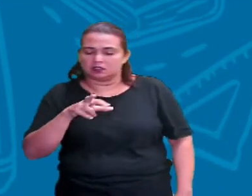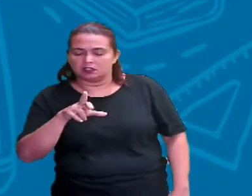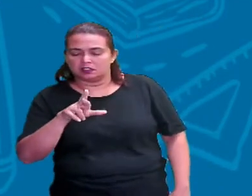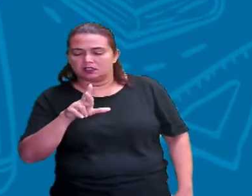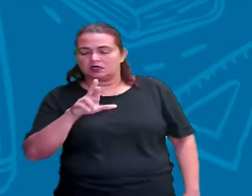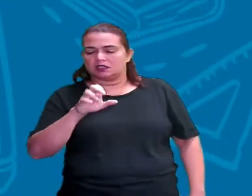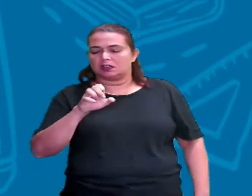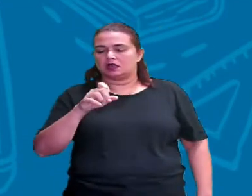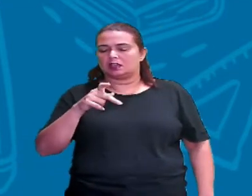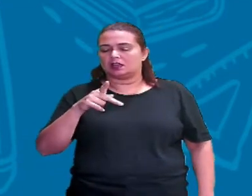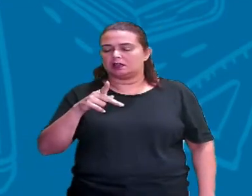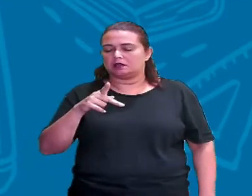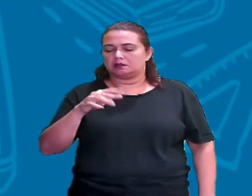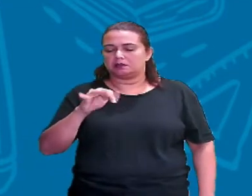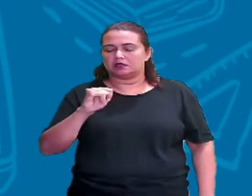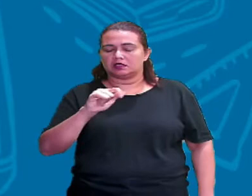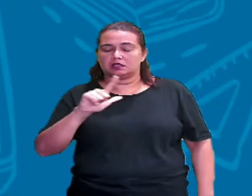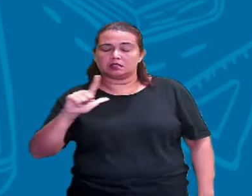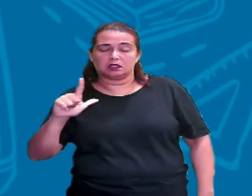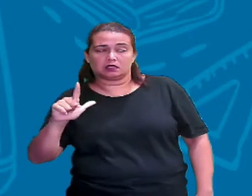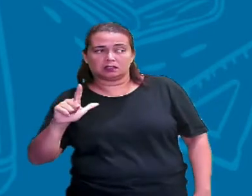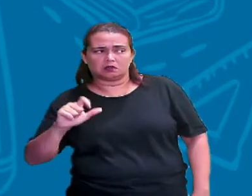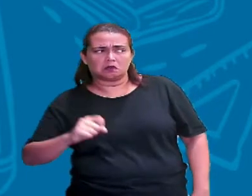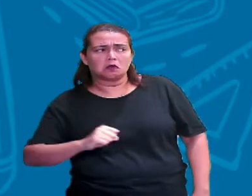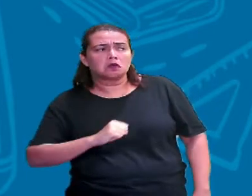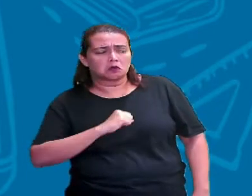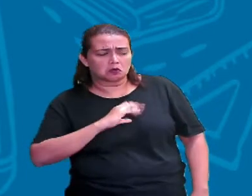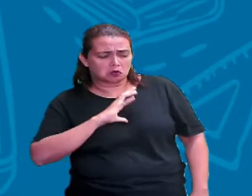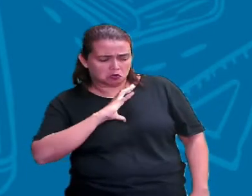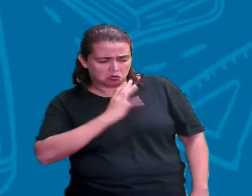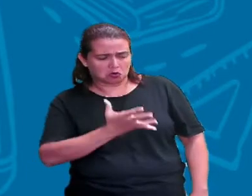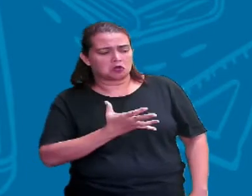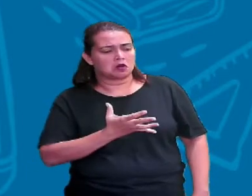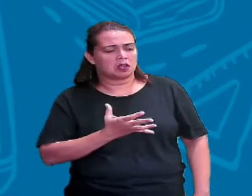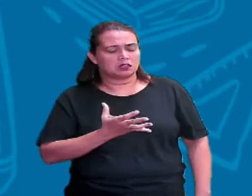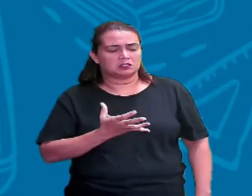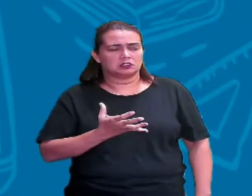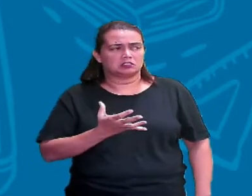patada. E aí o cãozinho ao lado, meio desconfiado, né?